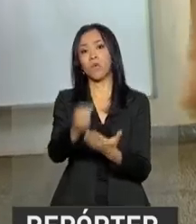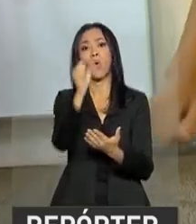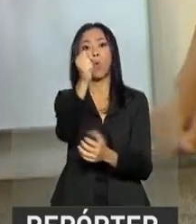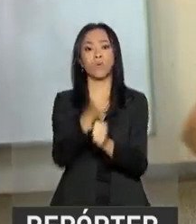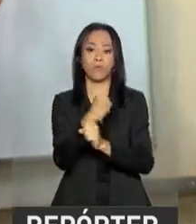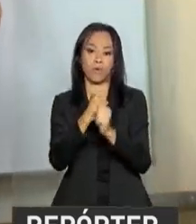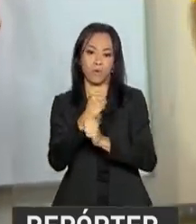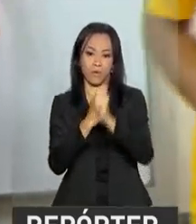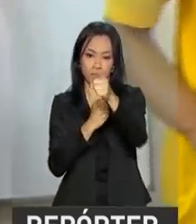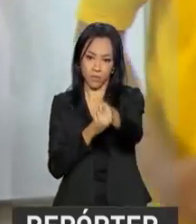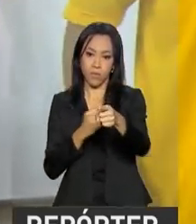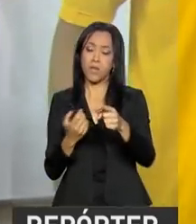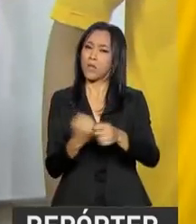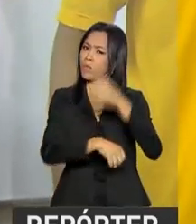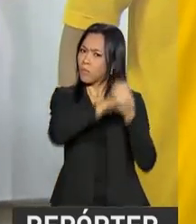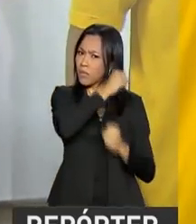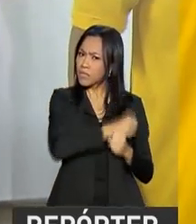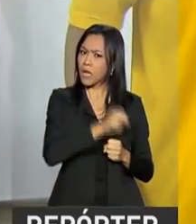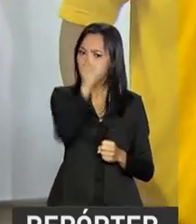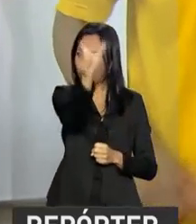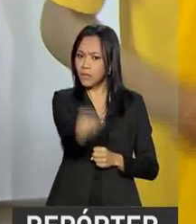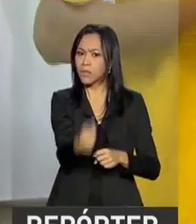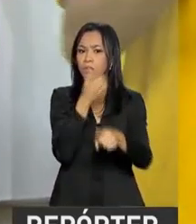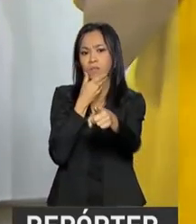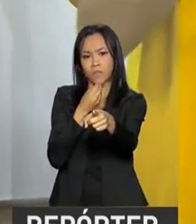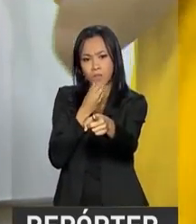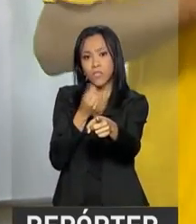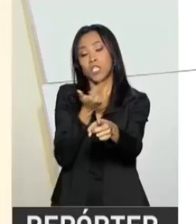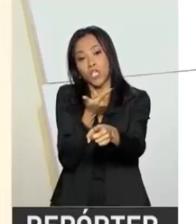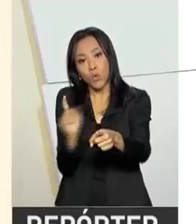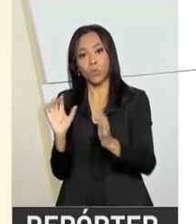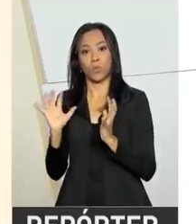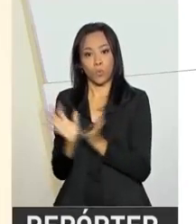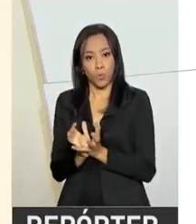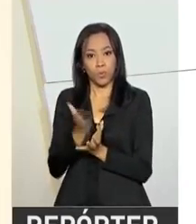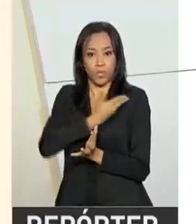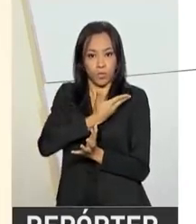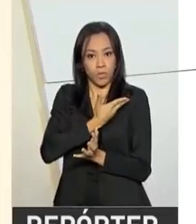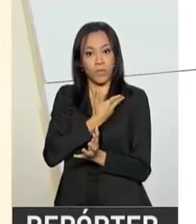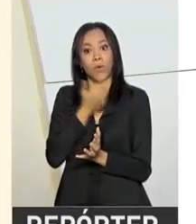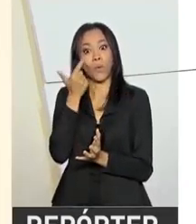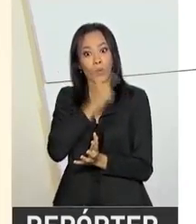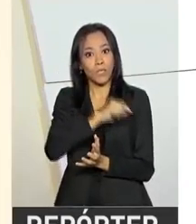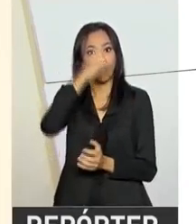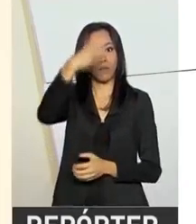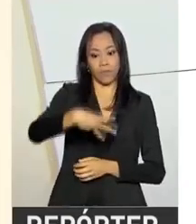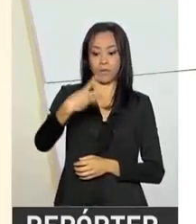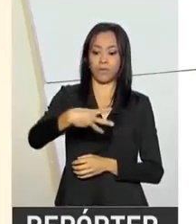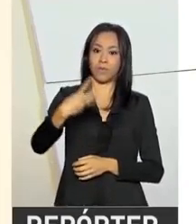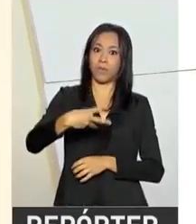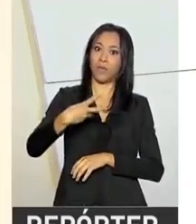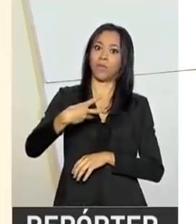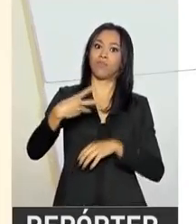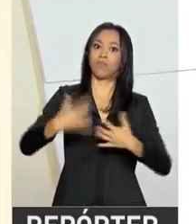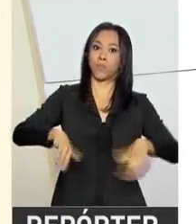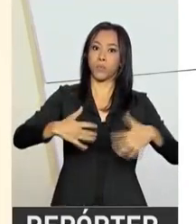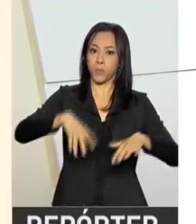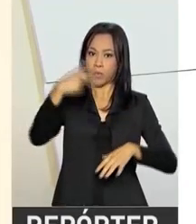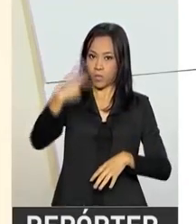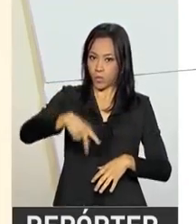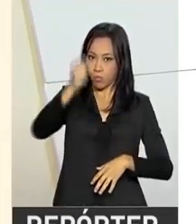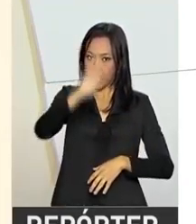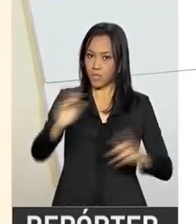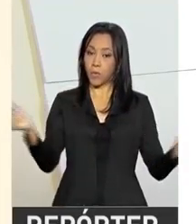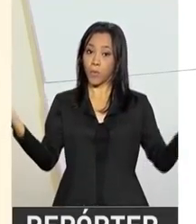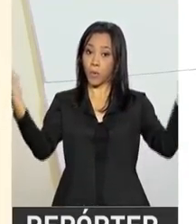até que no ano passado o rodrigo em um grupo de colegas alcançaram o terceiro lugar na categoria nacional da